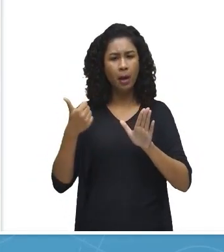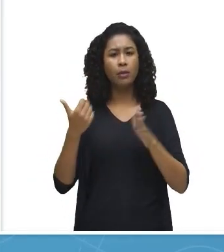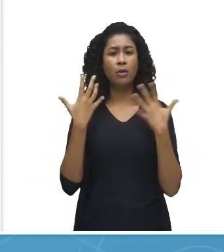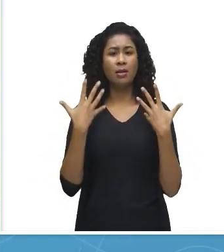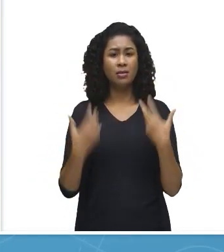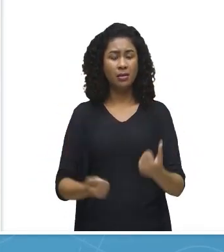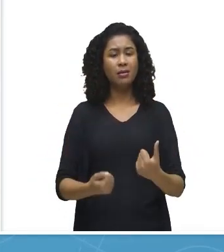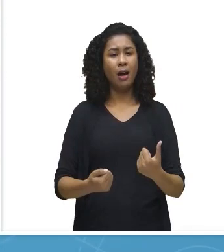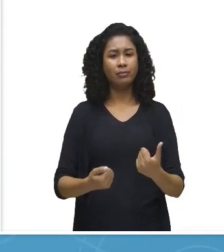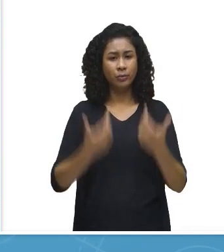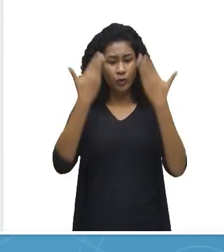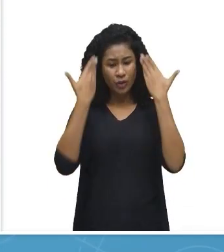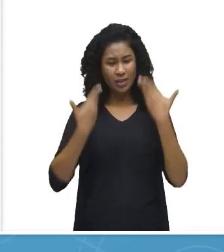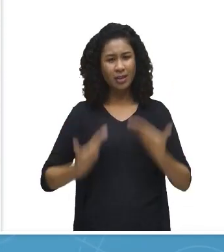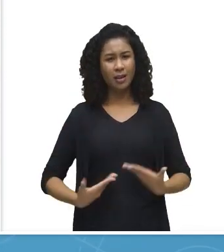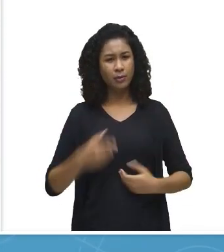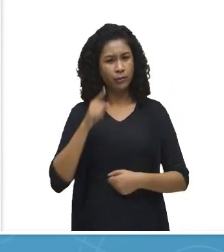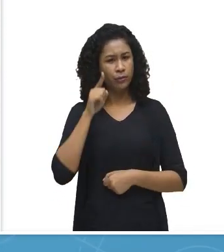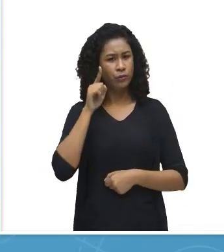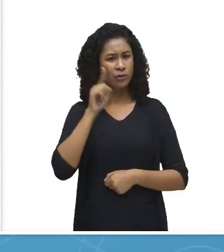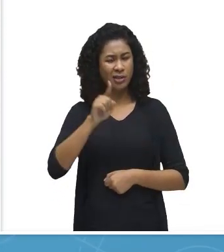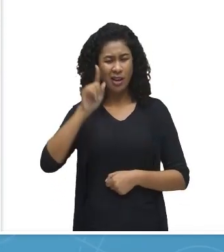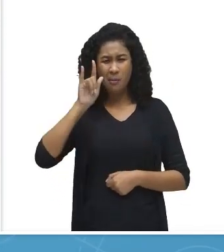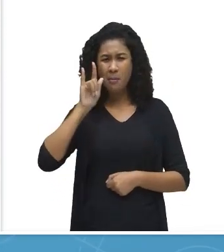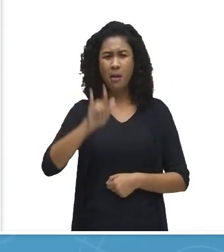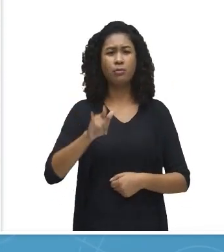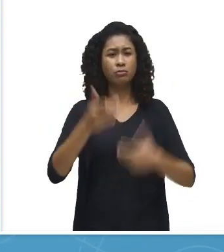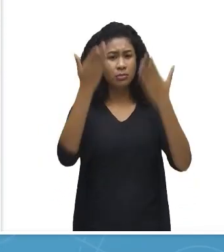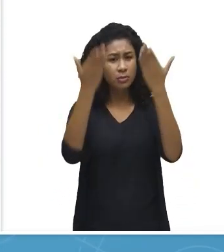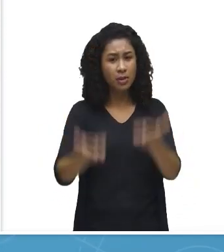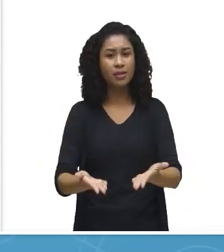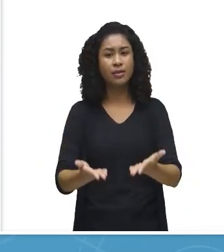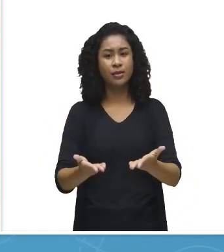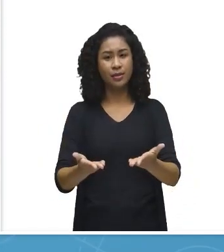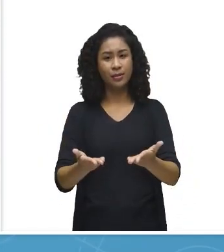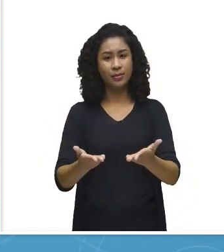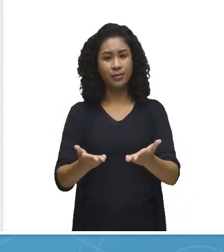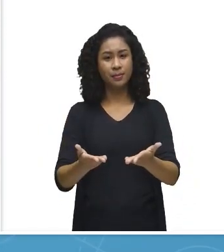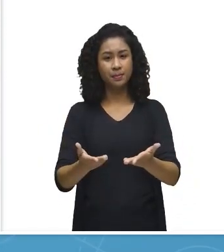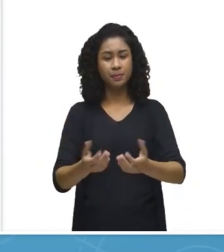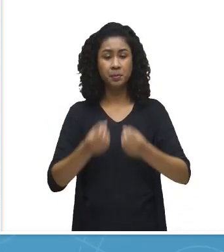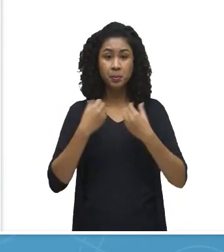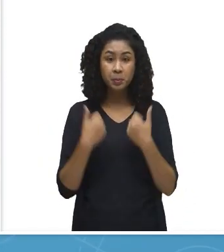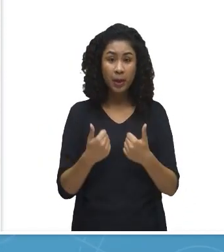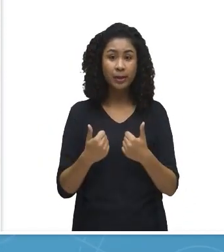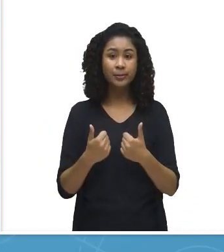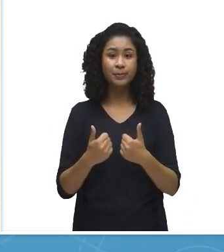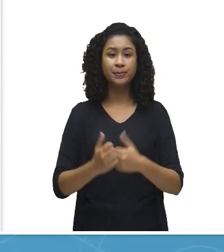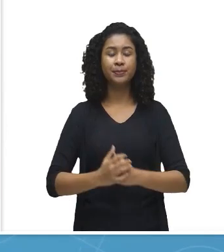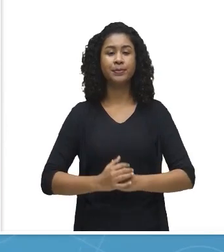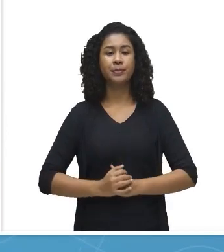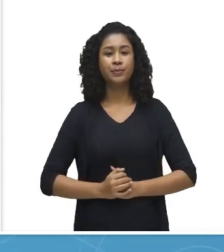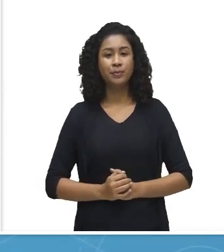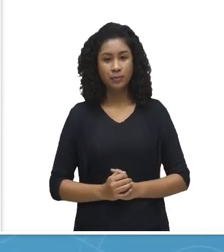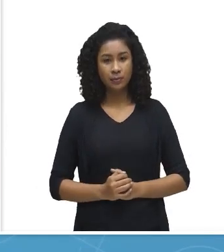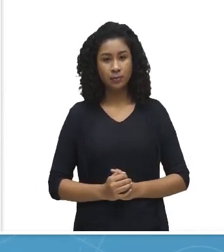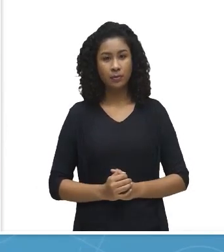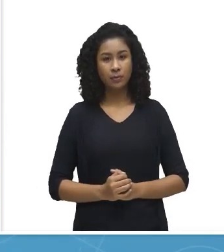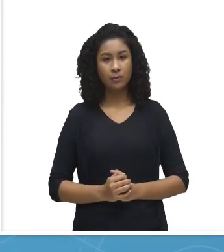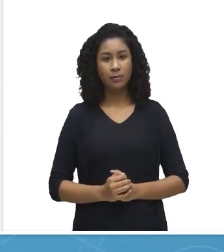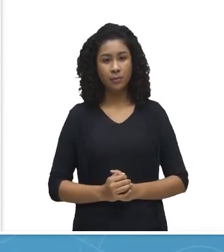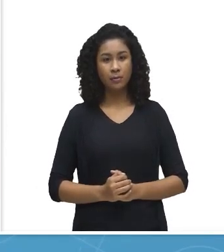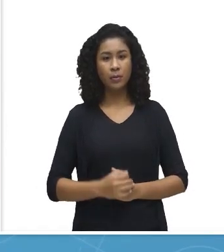você é. Você é amado e acolhido como você é. Tá bom? A questão